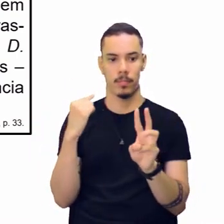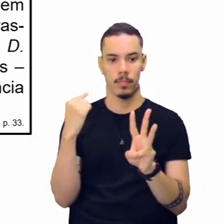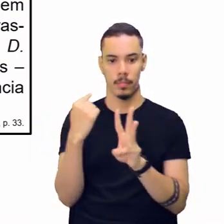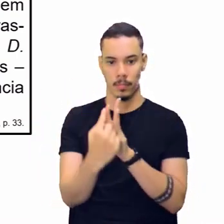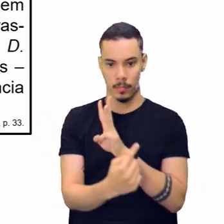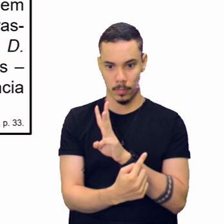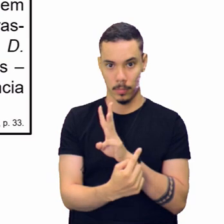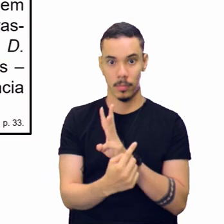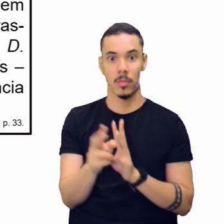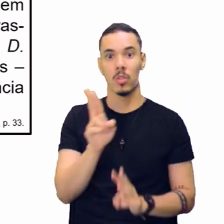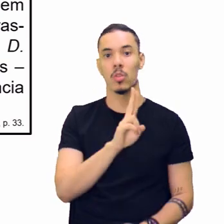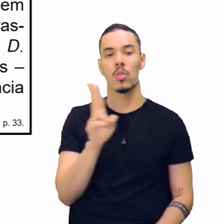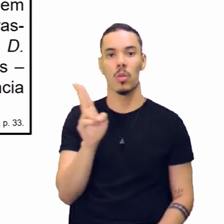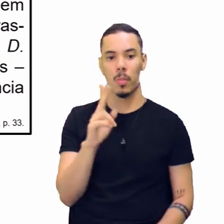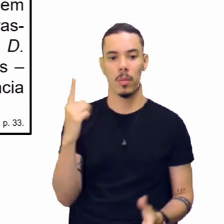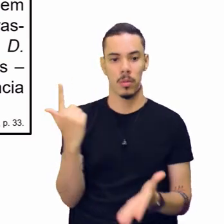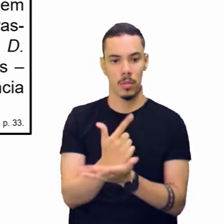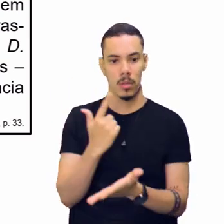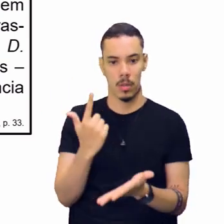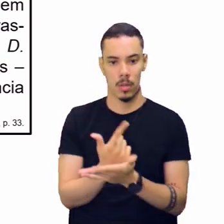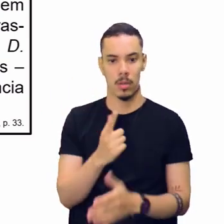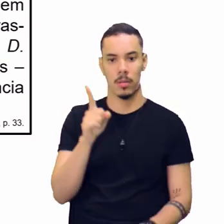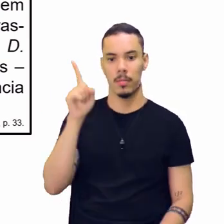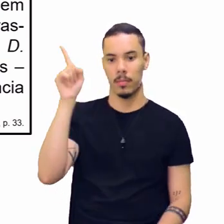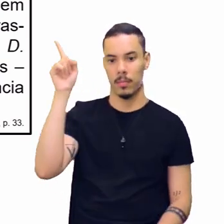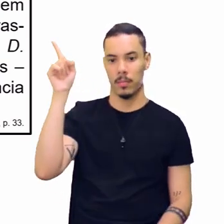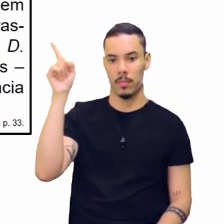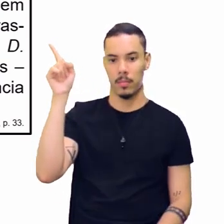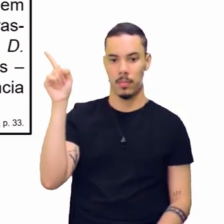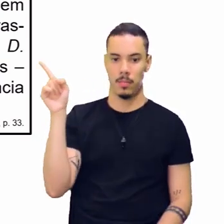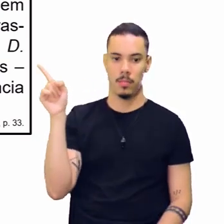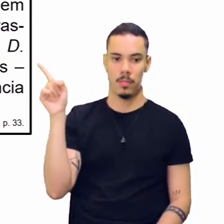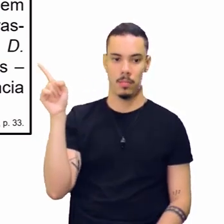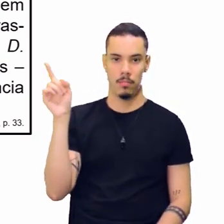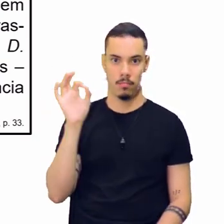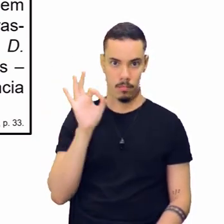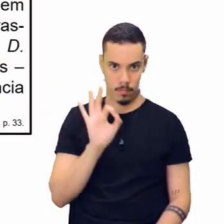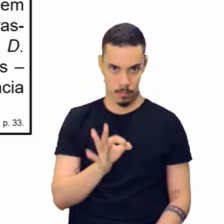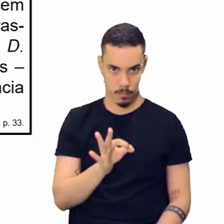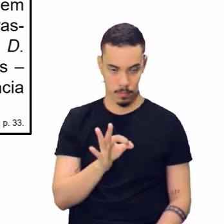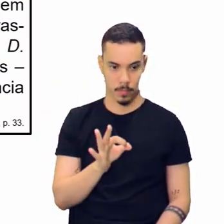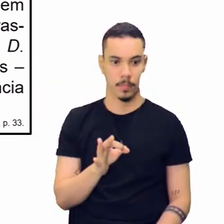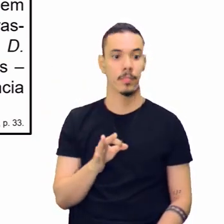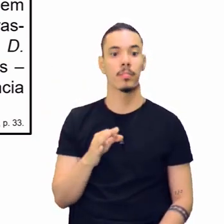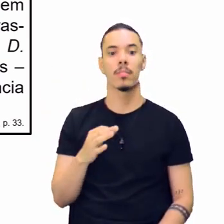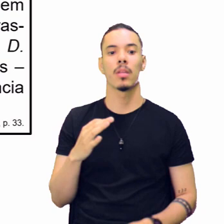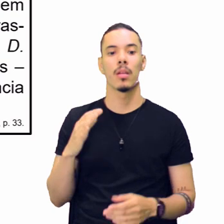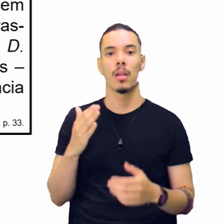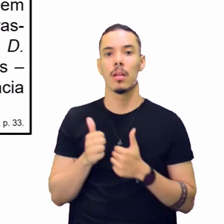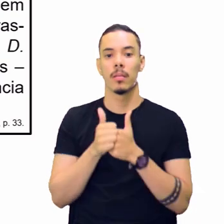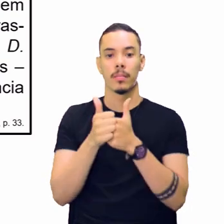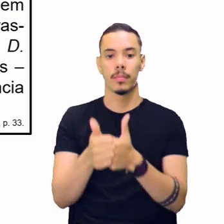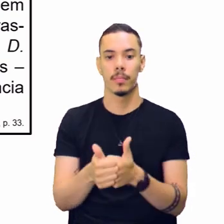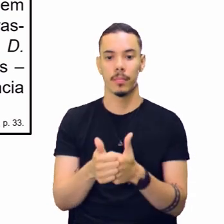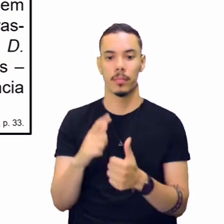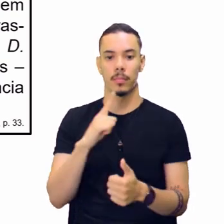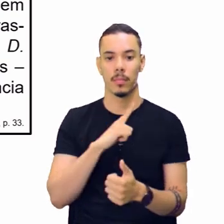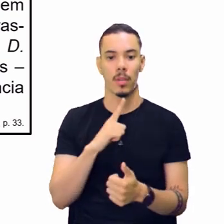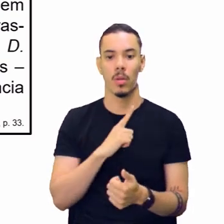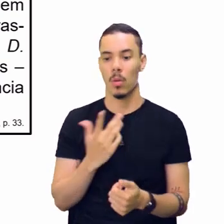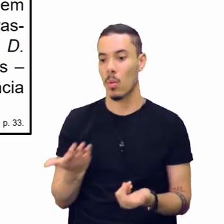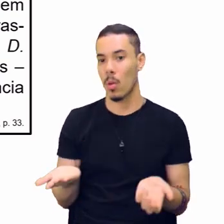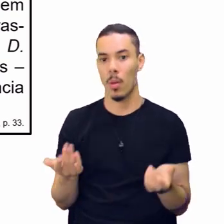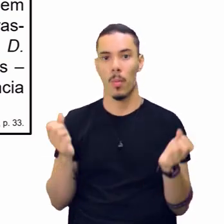Memórias Póstumas de Brás Cubas, Quincas Borba e Dom Casmurro, a cujo lado se